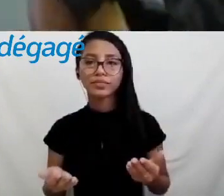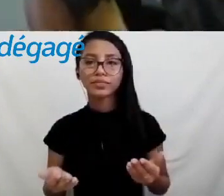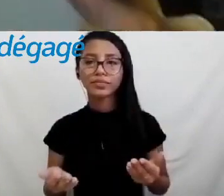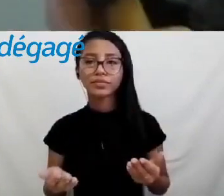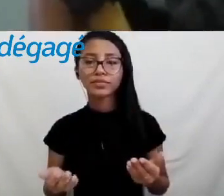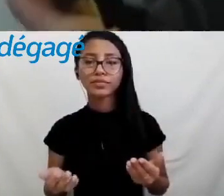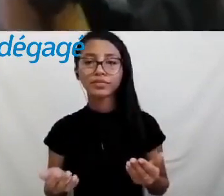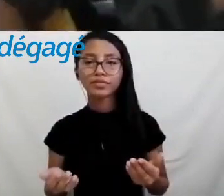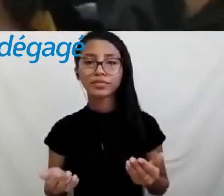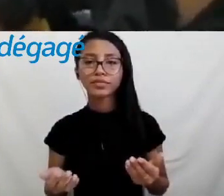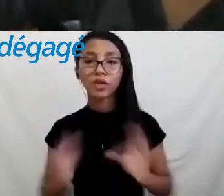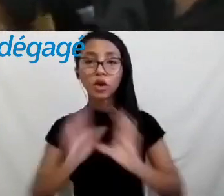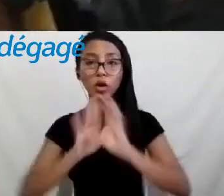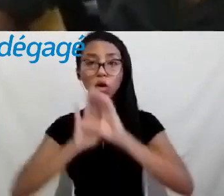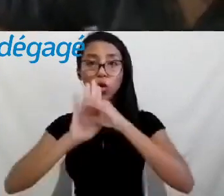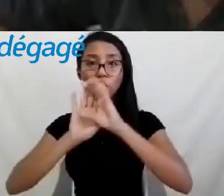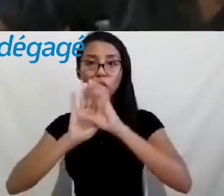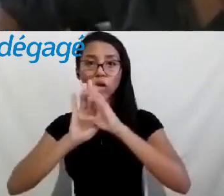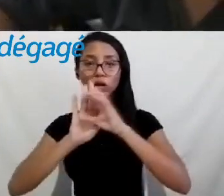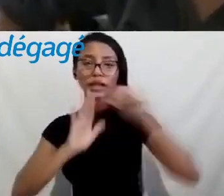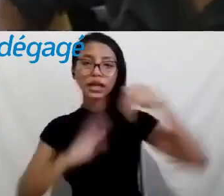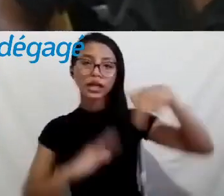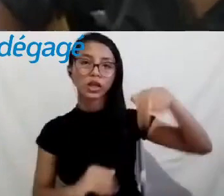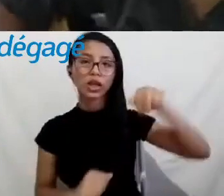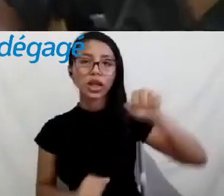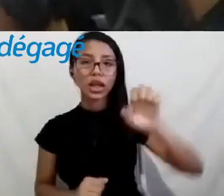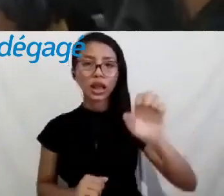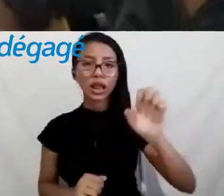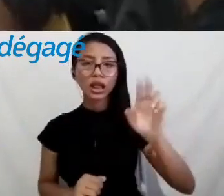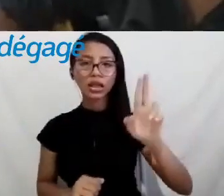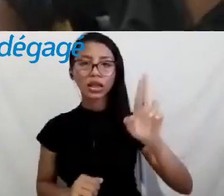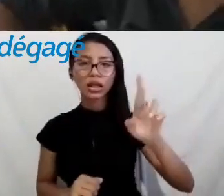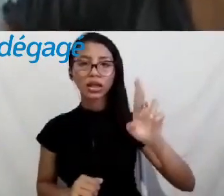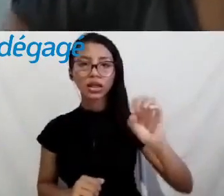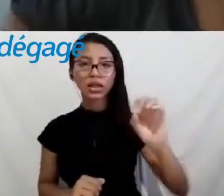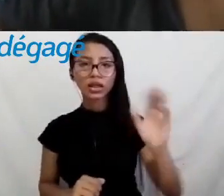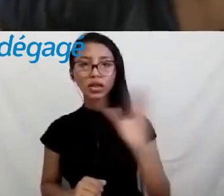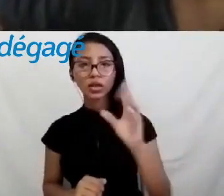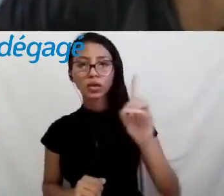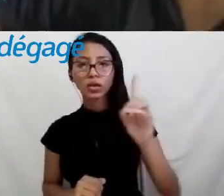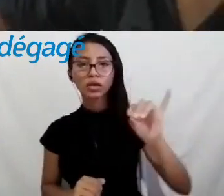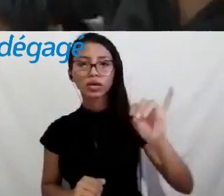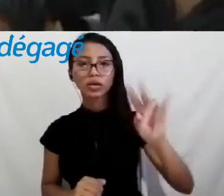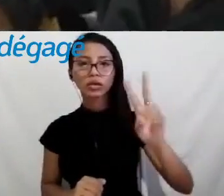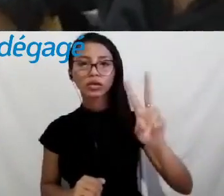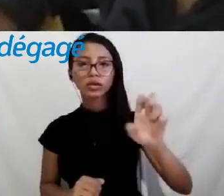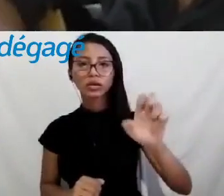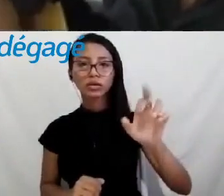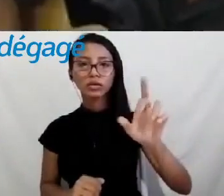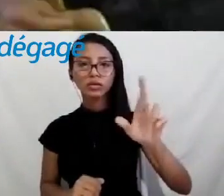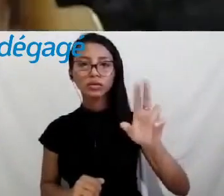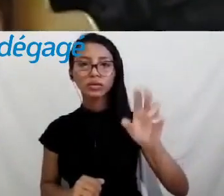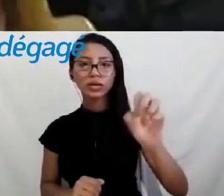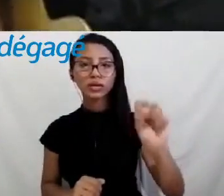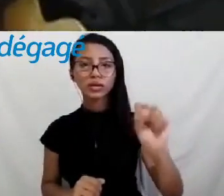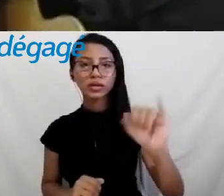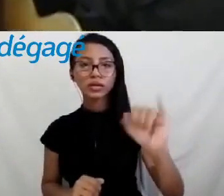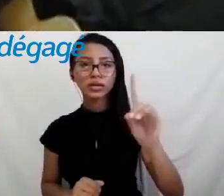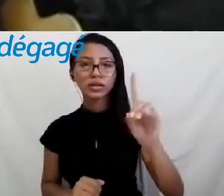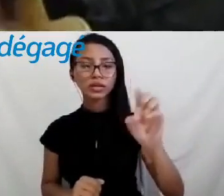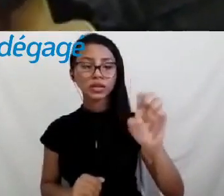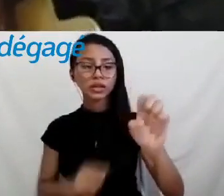O conceito de neurodiversidade. Ah, de repente, esse vídeo é bem legal que está passando, que